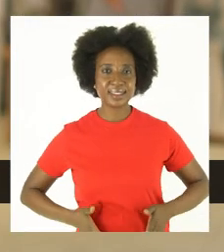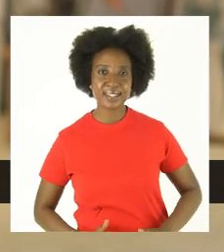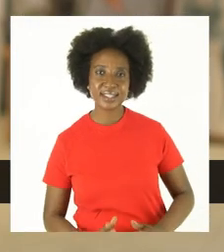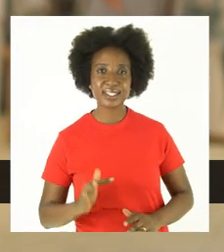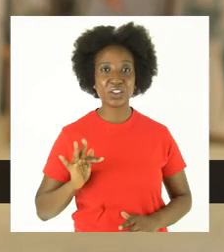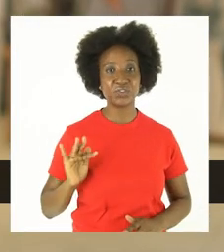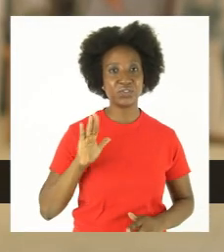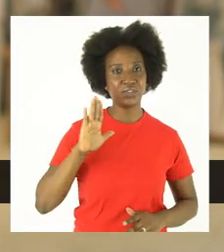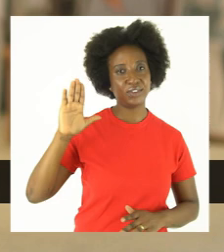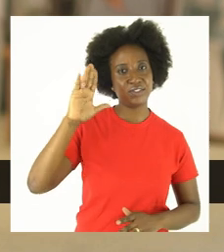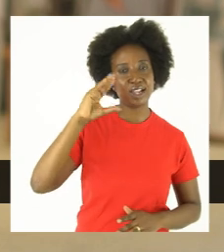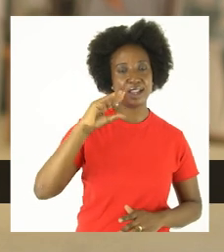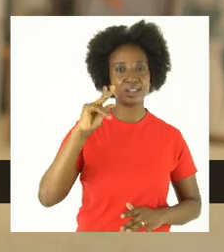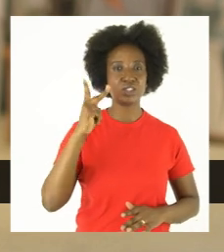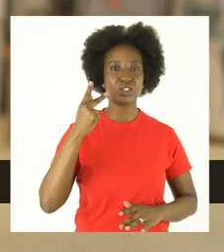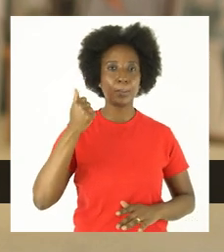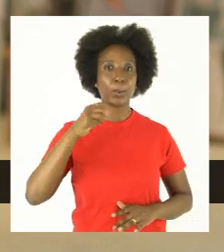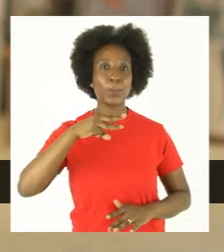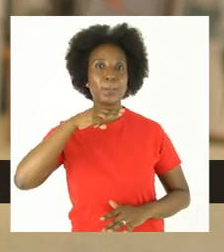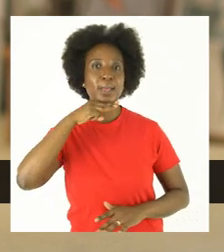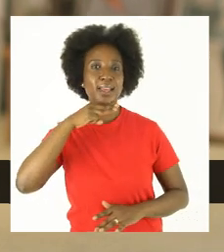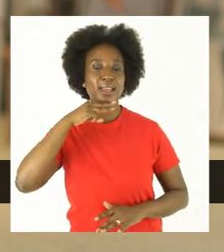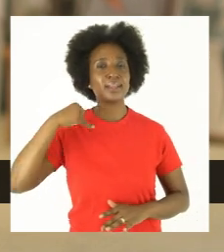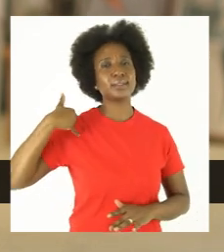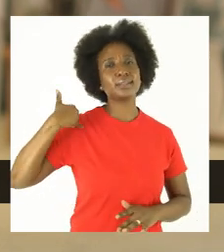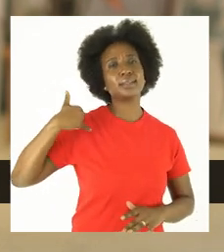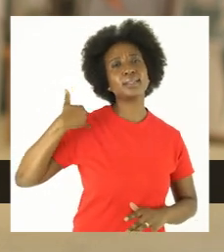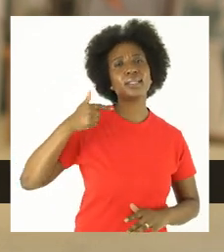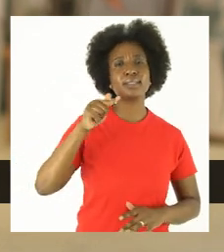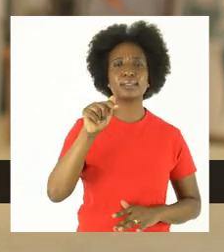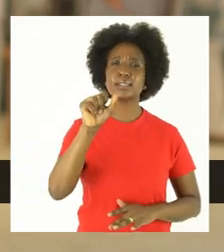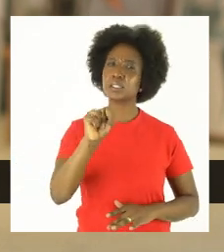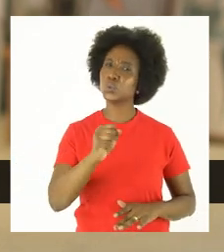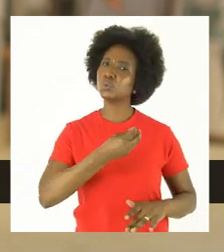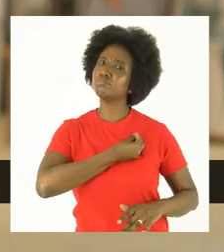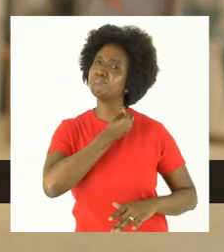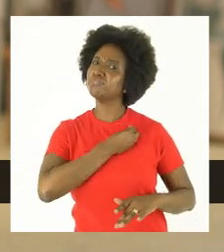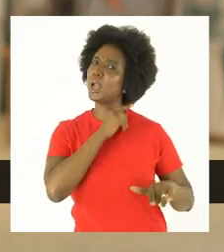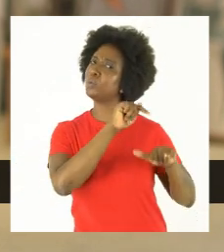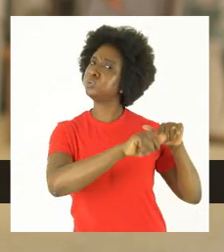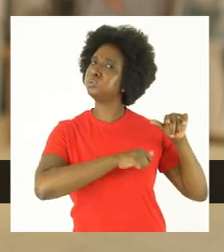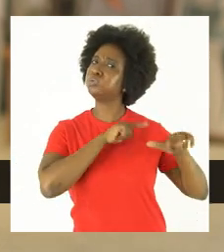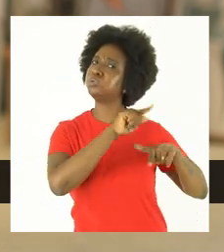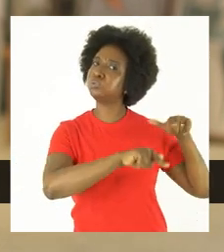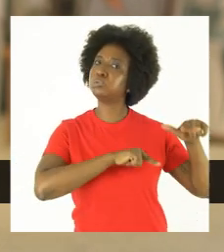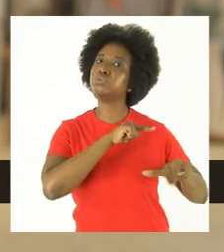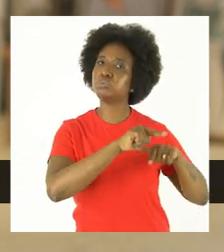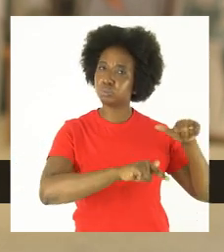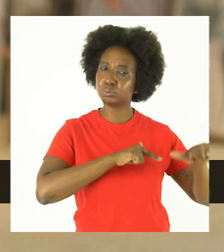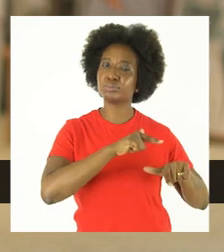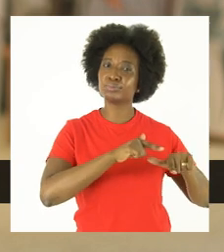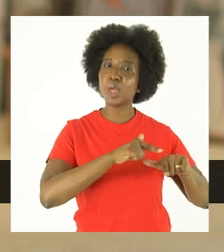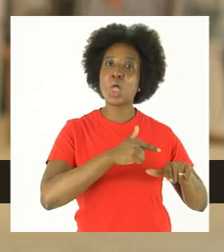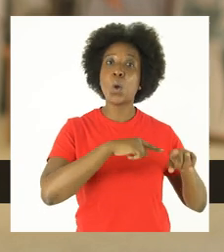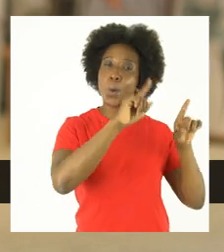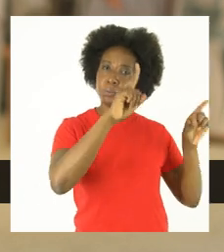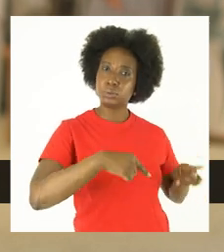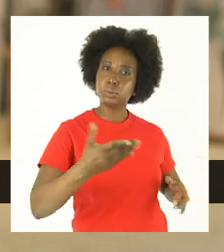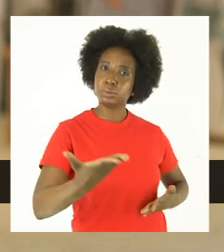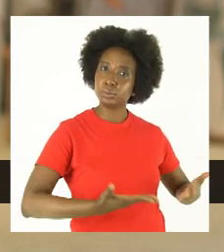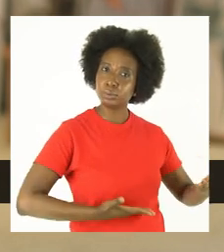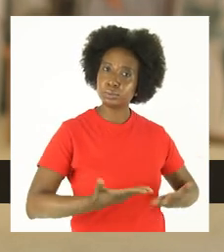Nasci na favela do Chapéu Mangueira, eu tenho 78 anos e minha vida sempre foi de luta. Fui empregada doméstica,